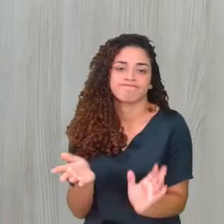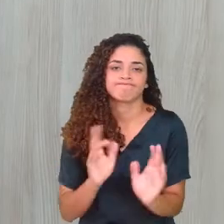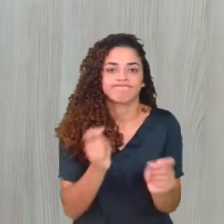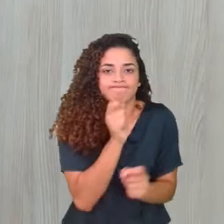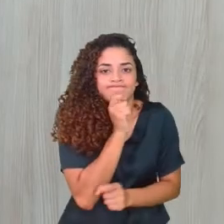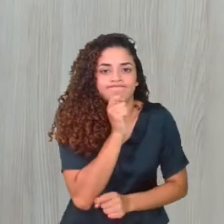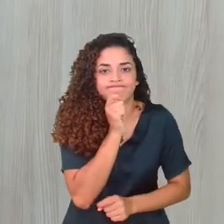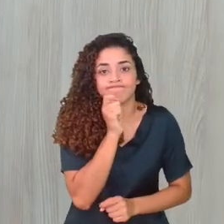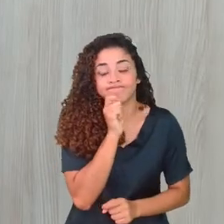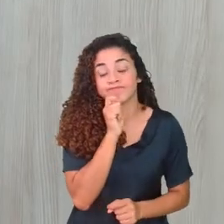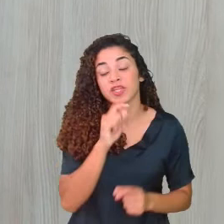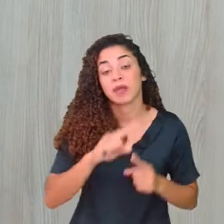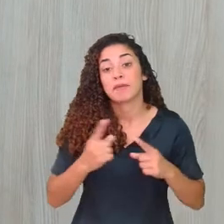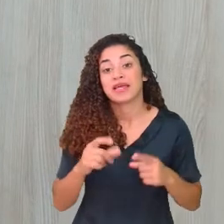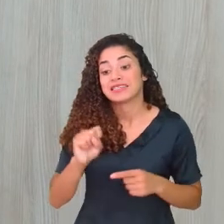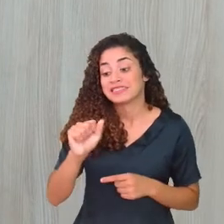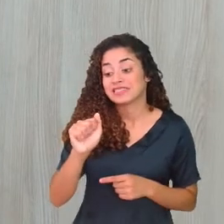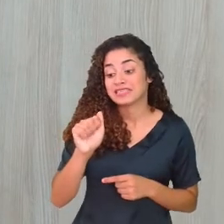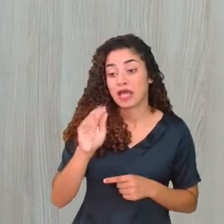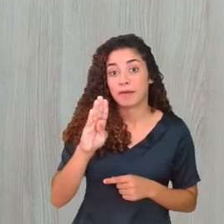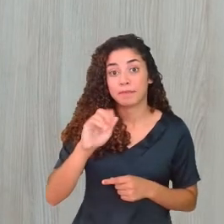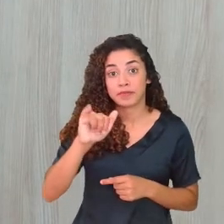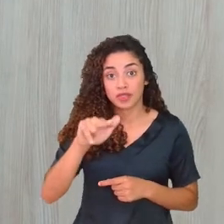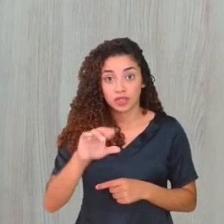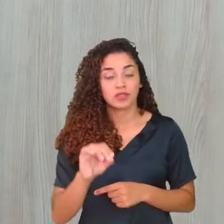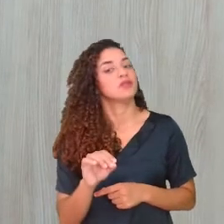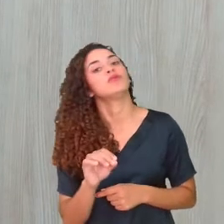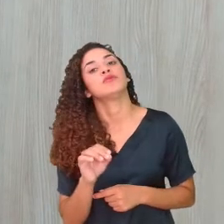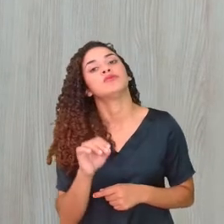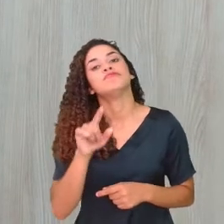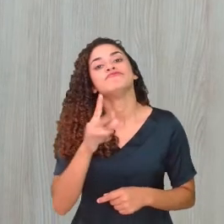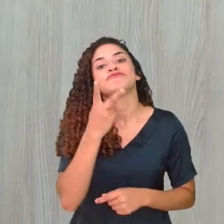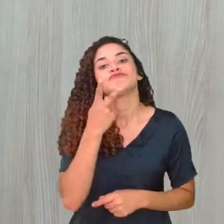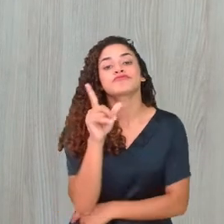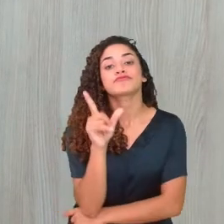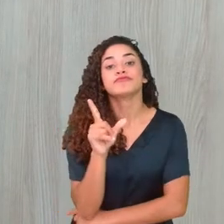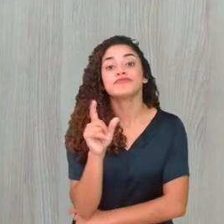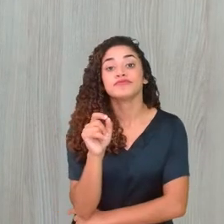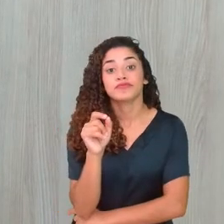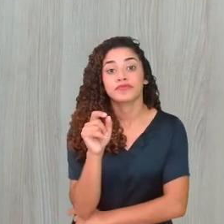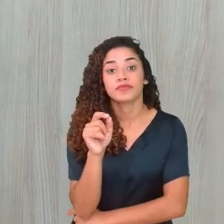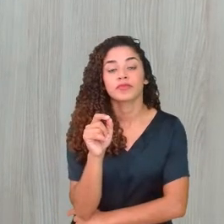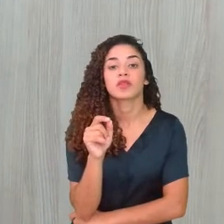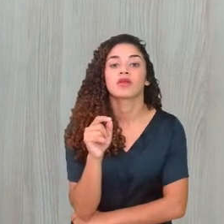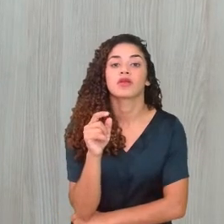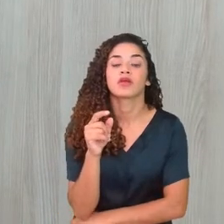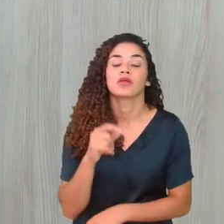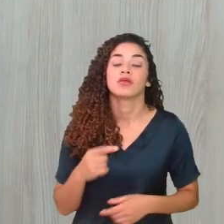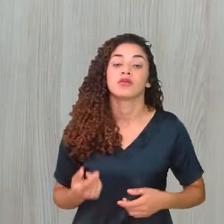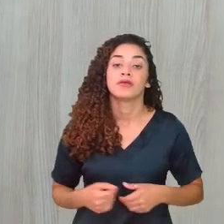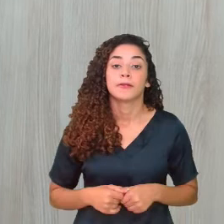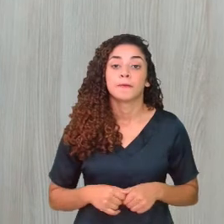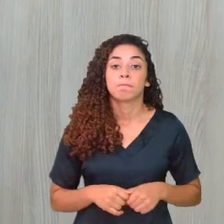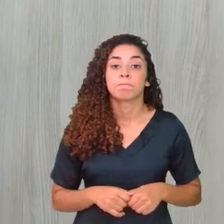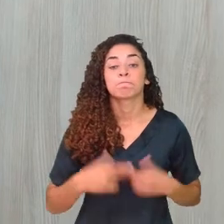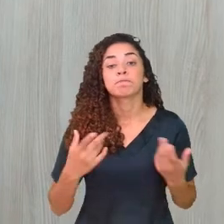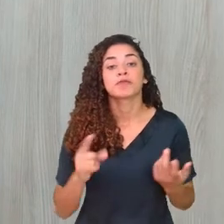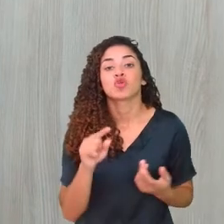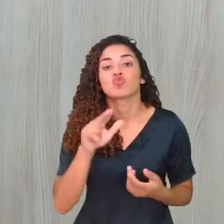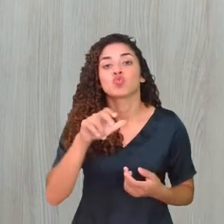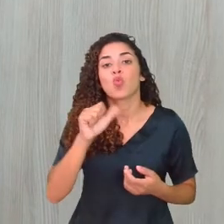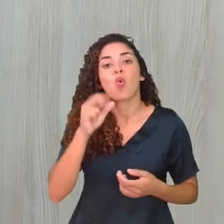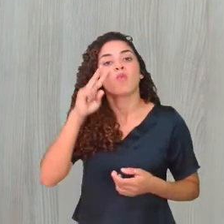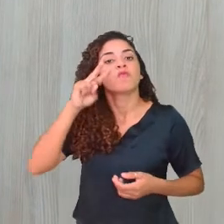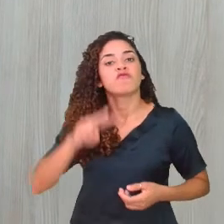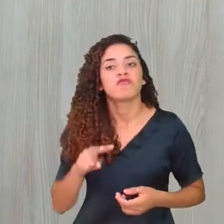mas Sabino disse, ele está aqui presente, eu acho que os alunos também estão, e a gente pede para que vocês coloquem também. Ele disse aqui que nunca tinha